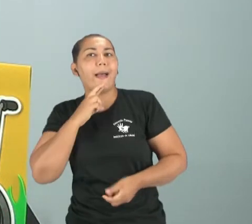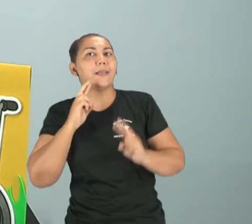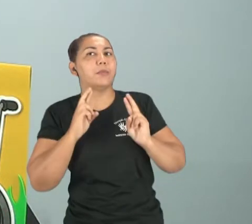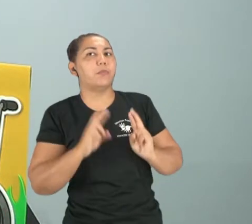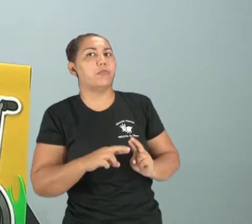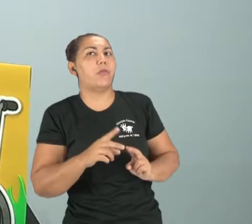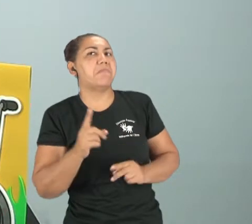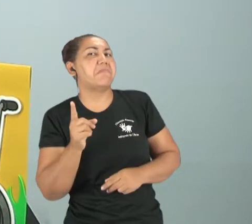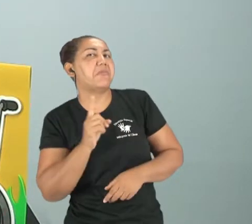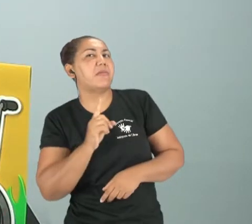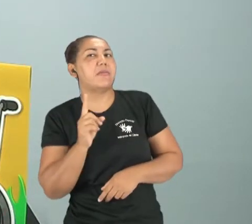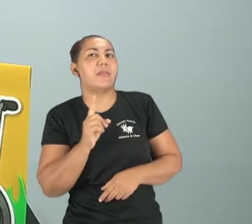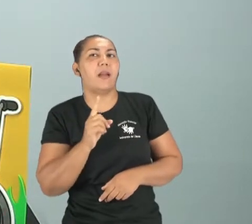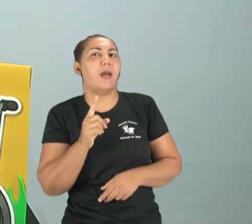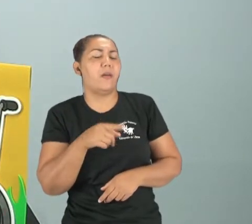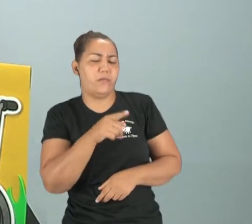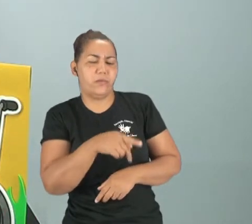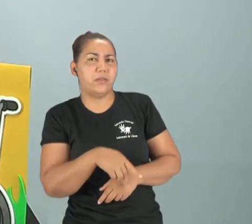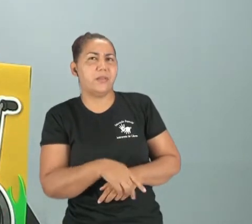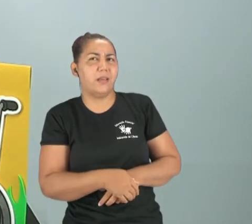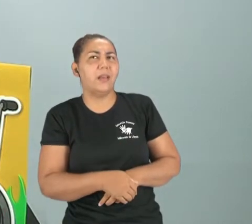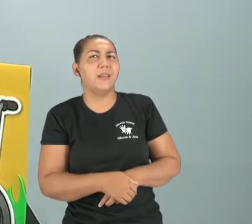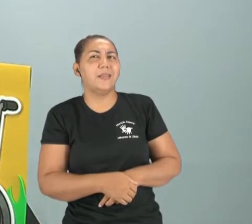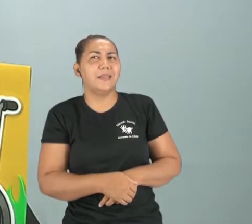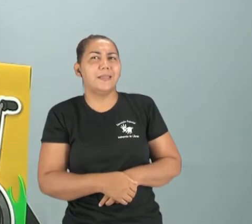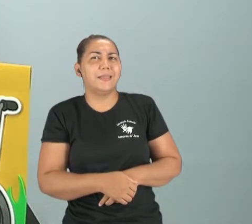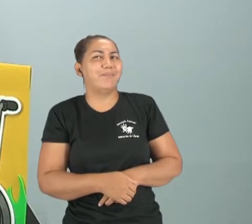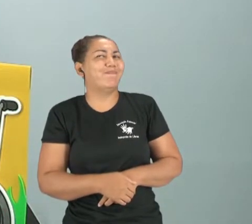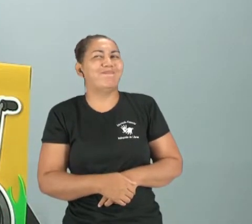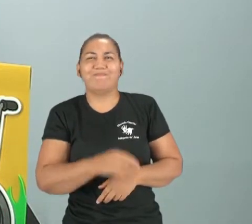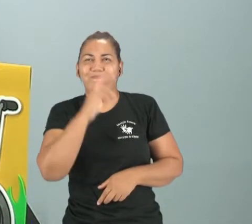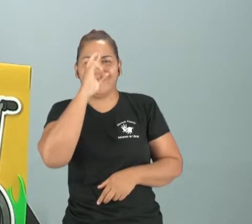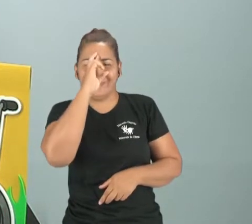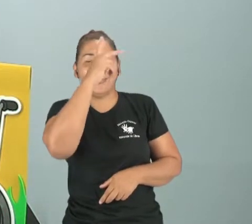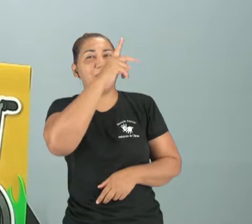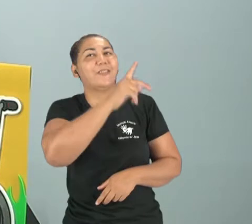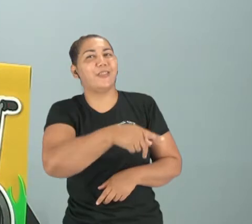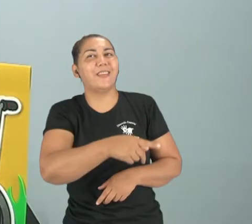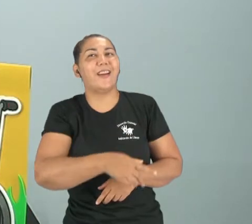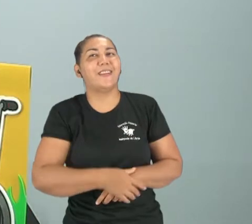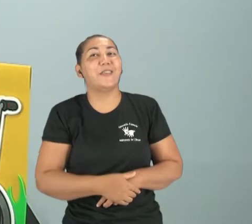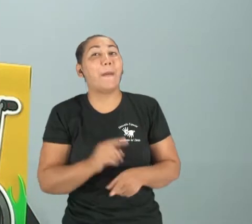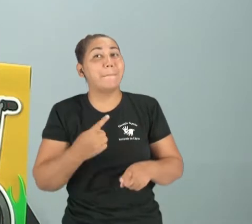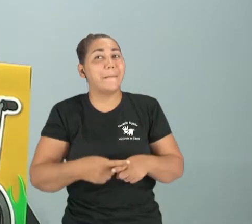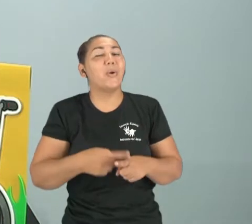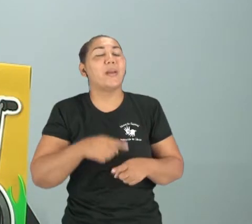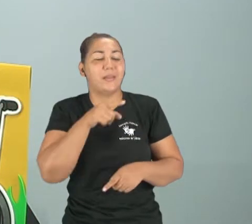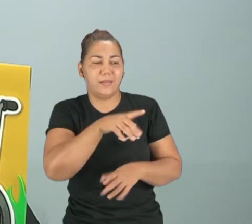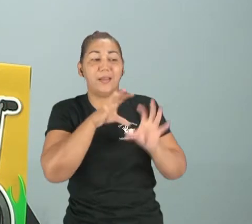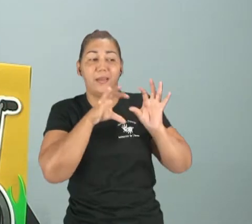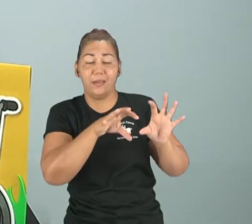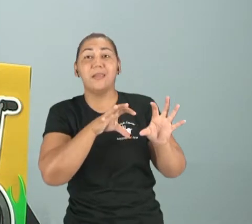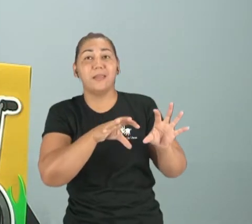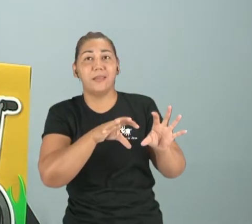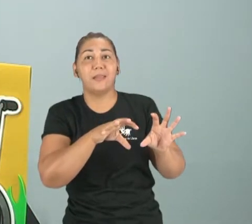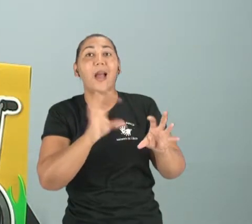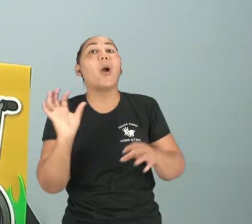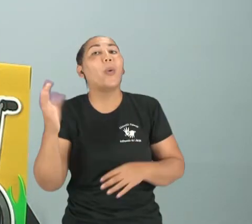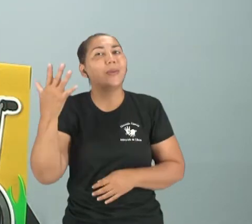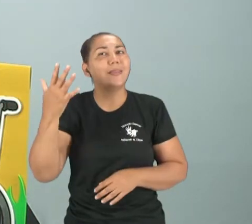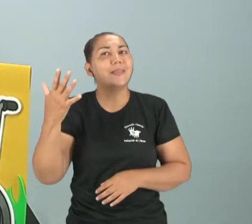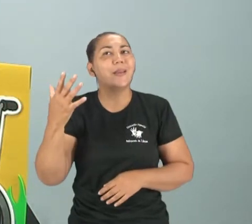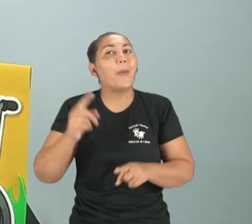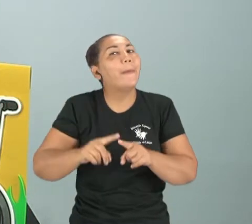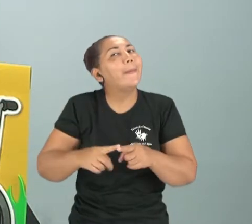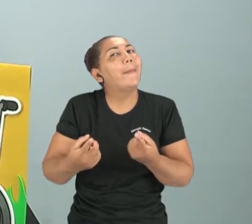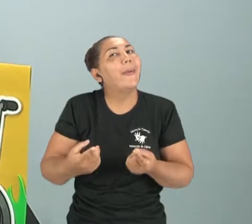Eu posso contar a história para vocês? Isso tudo que você falou aconteceu sim. Só que,